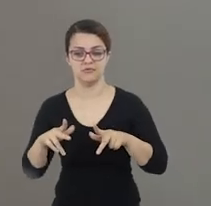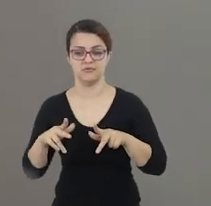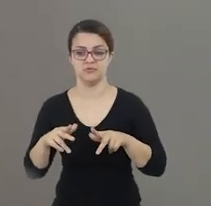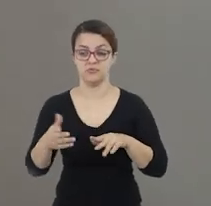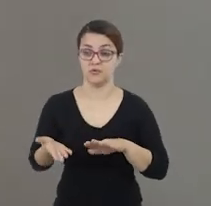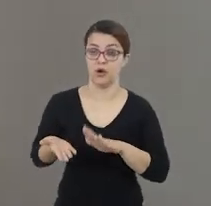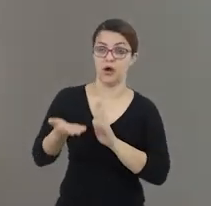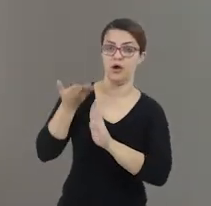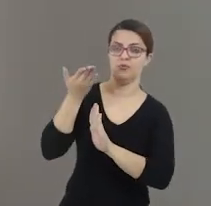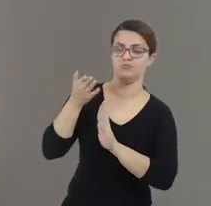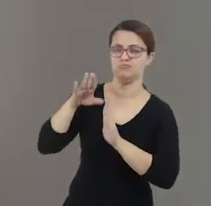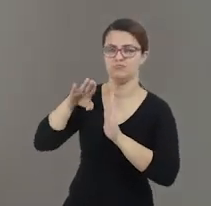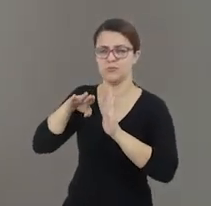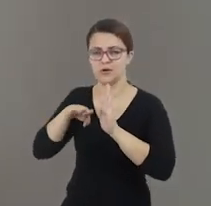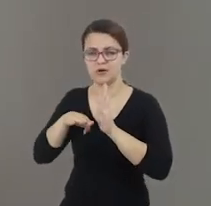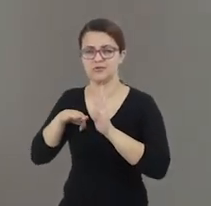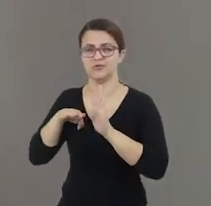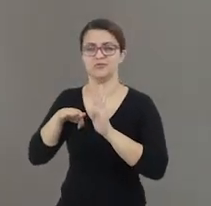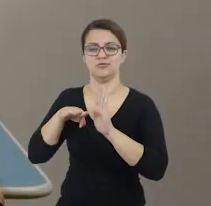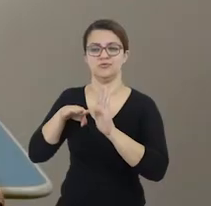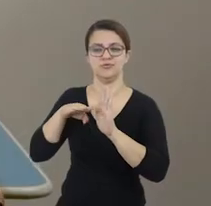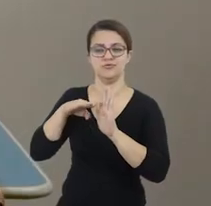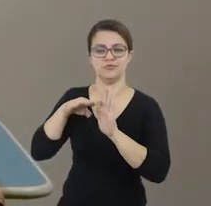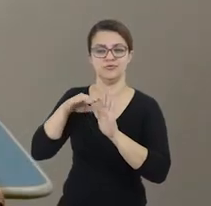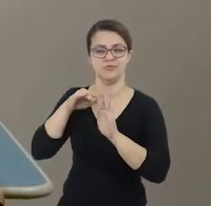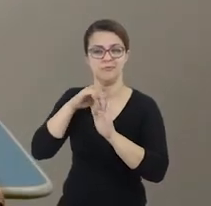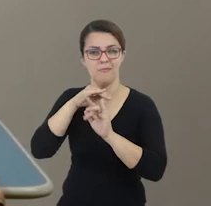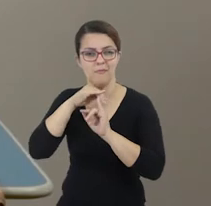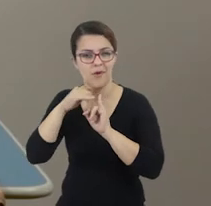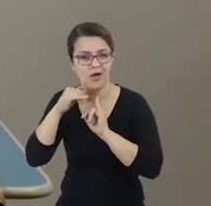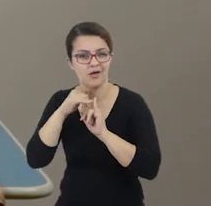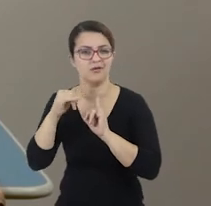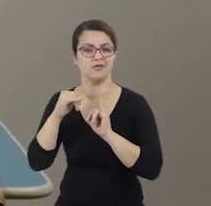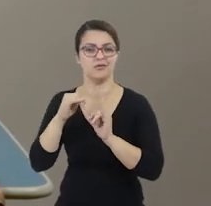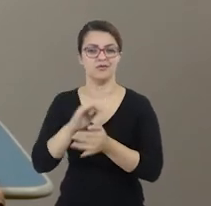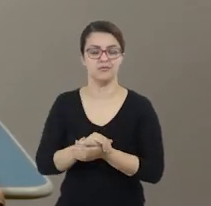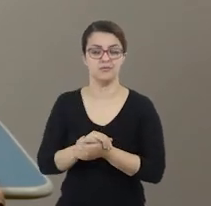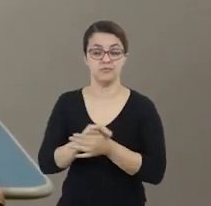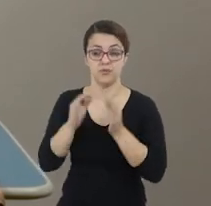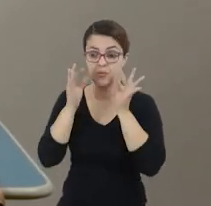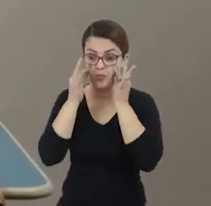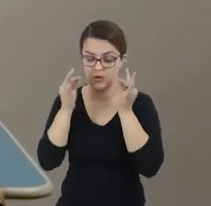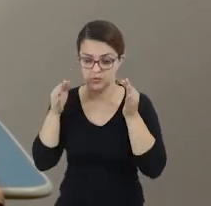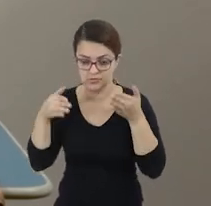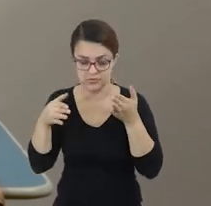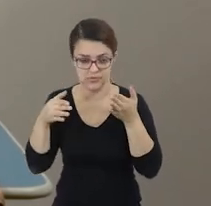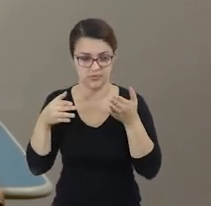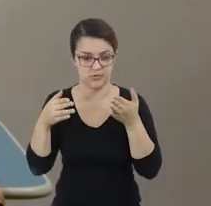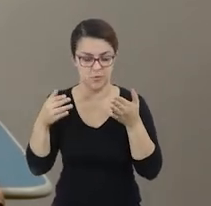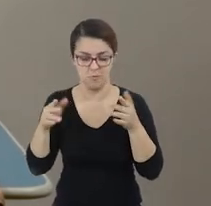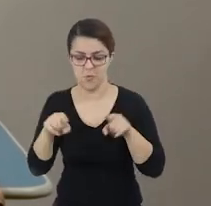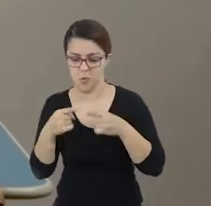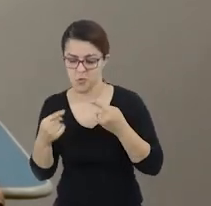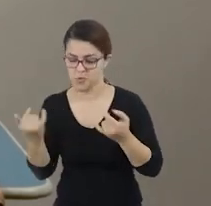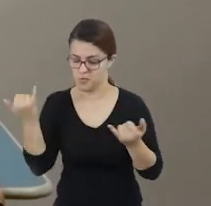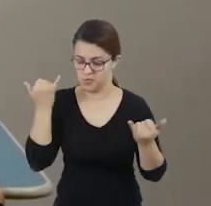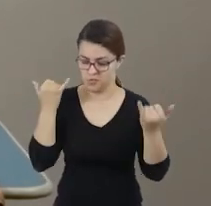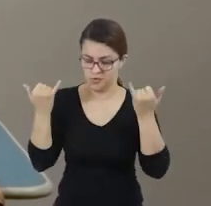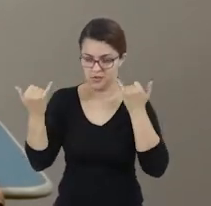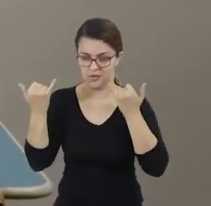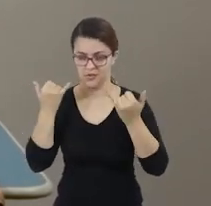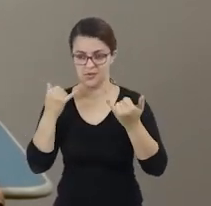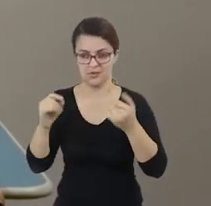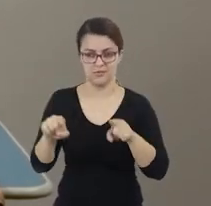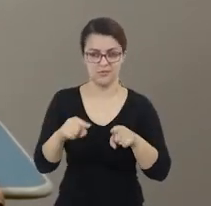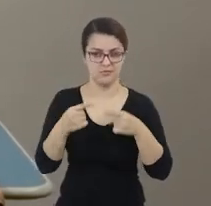como alto, baixo e médio. Ela também vai desenvolver o tempo de reação dela, a atenção durante a música e a gente vai fazer